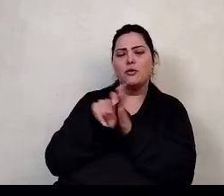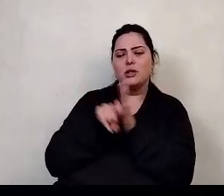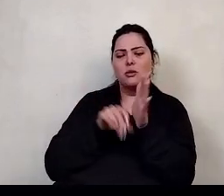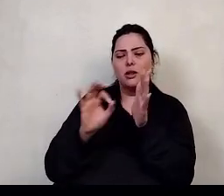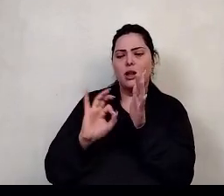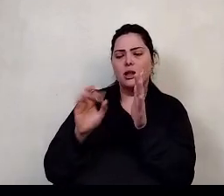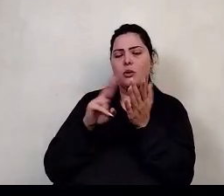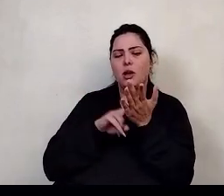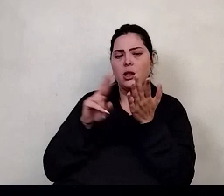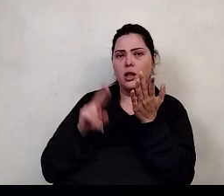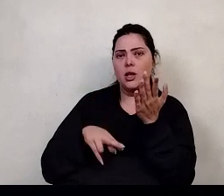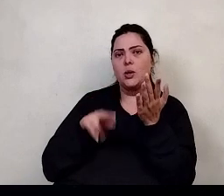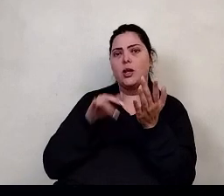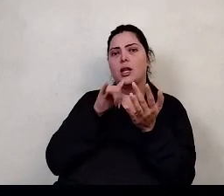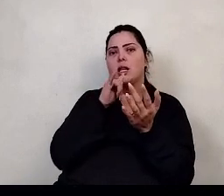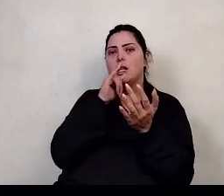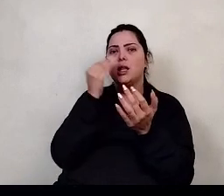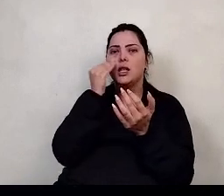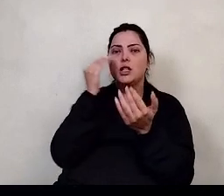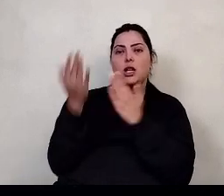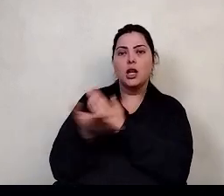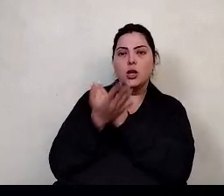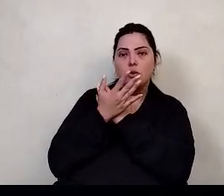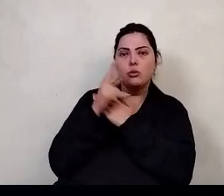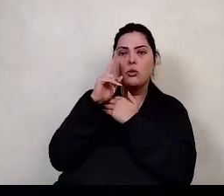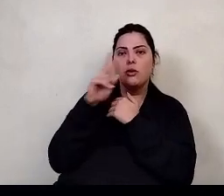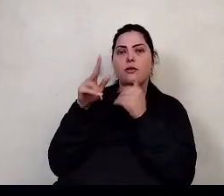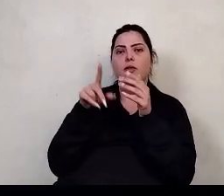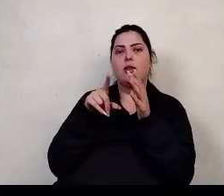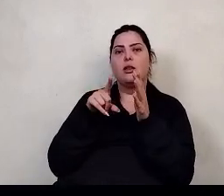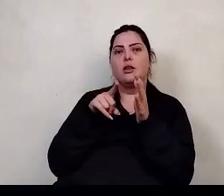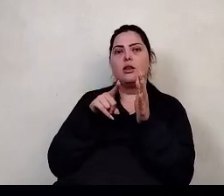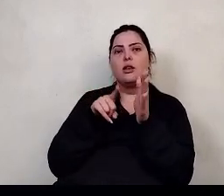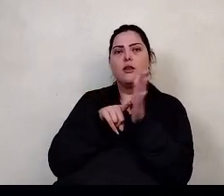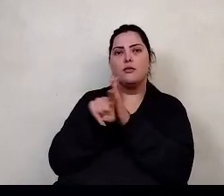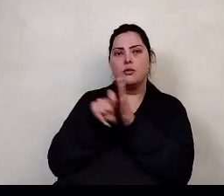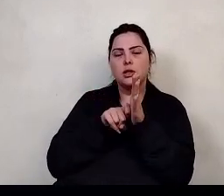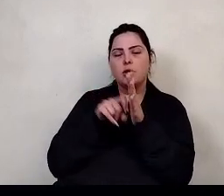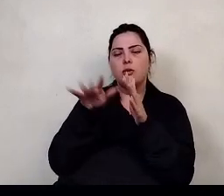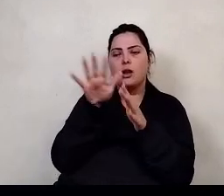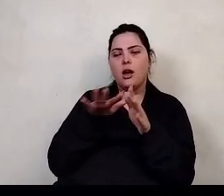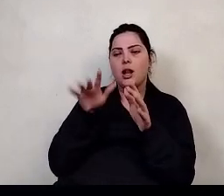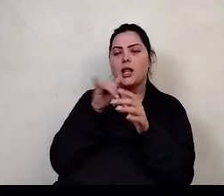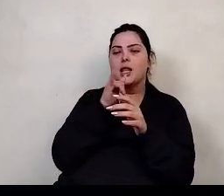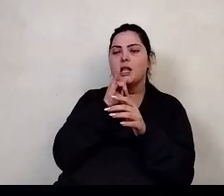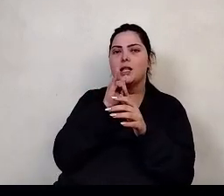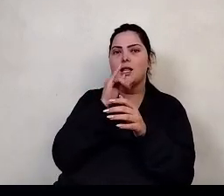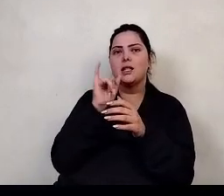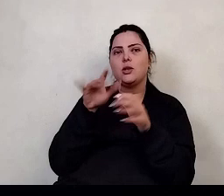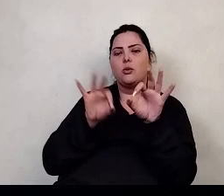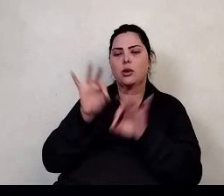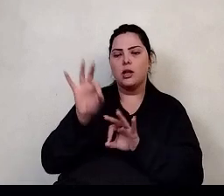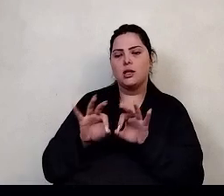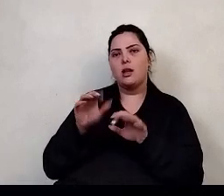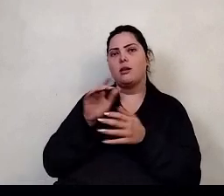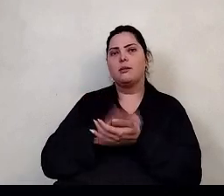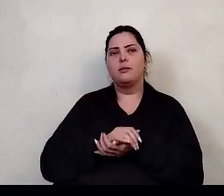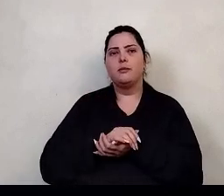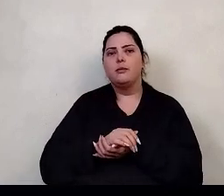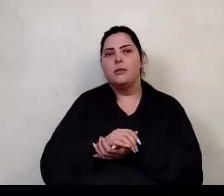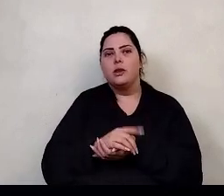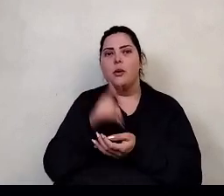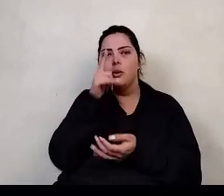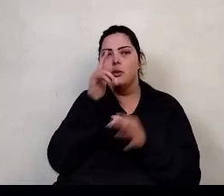teste, eles ajudam a visualizar a funcionalidade dos cenários testados se eu organizar os meus testes para isso. Se eu não organizar os meus